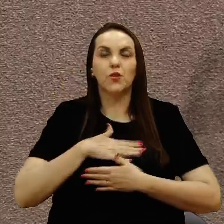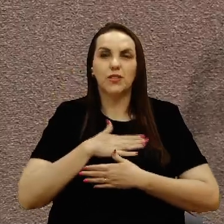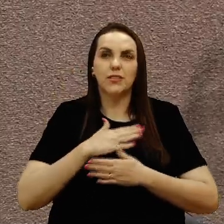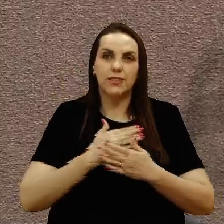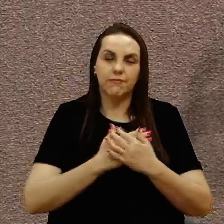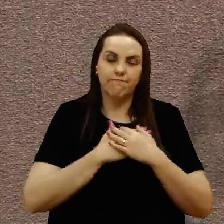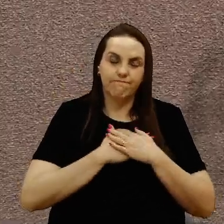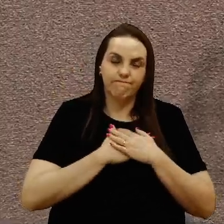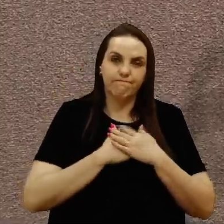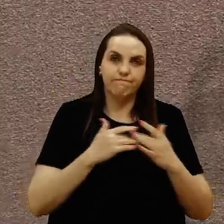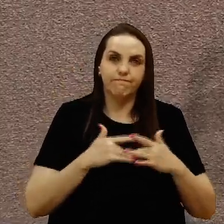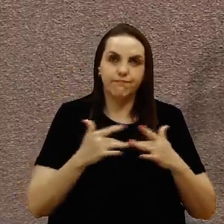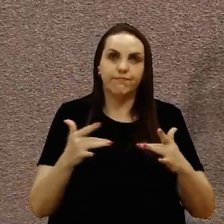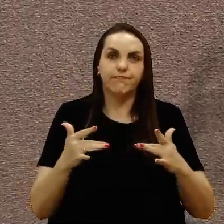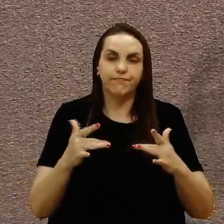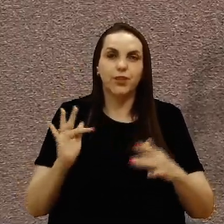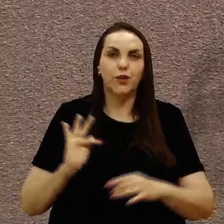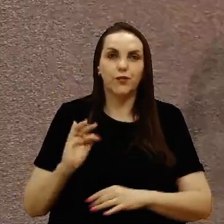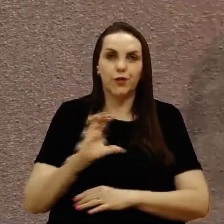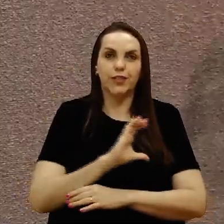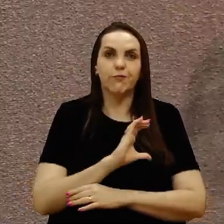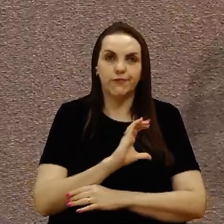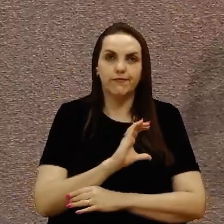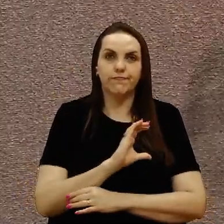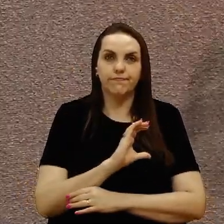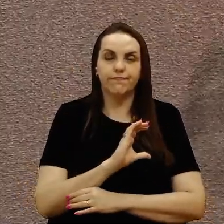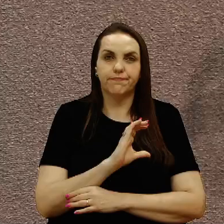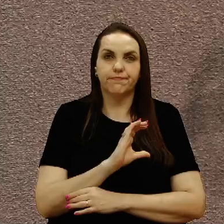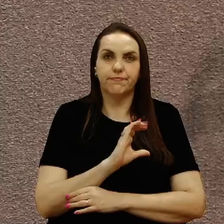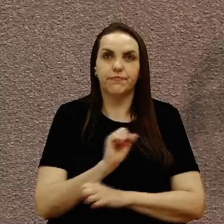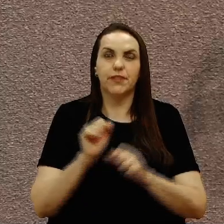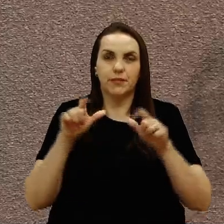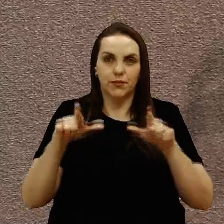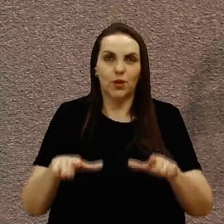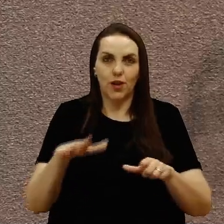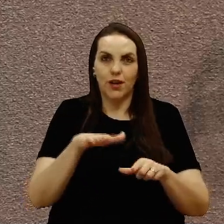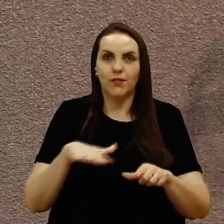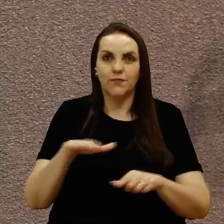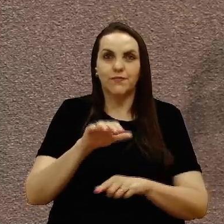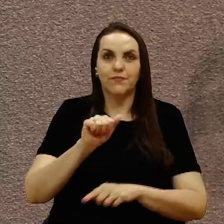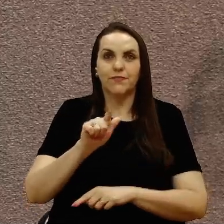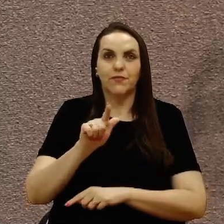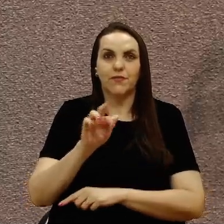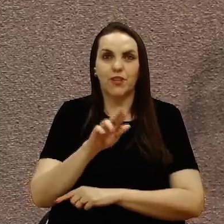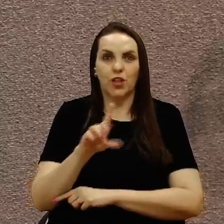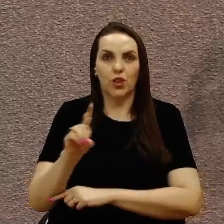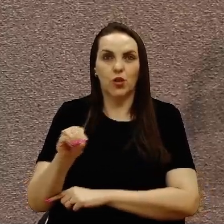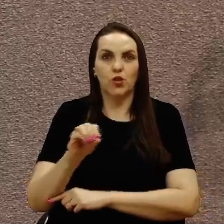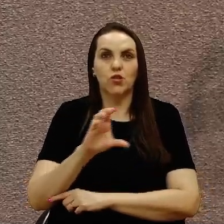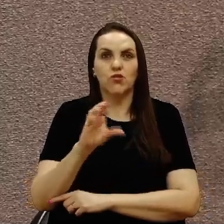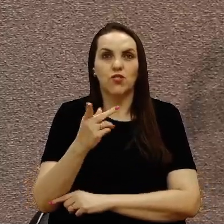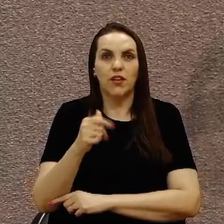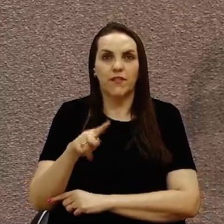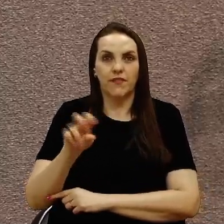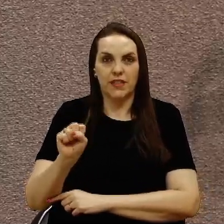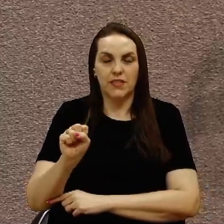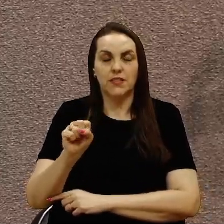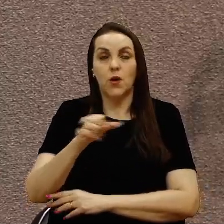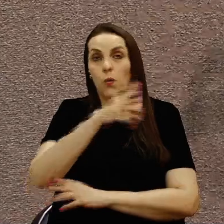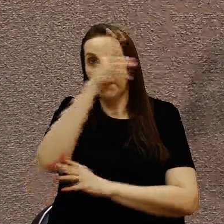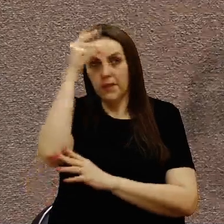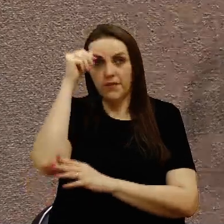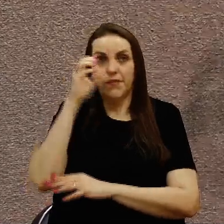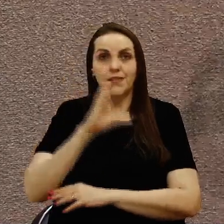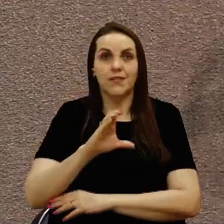com Flores da Cunha, o pessoal de Alfredo Chaves, o nosso prefeito César, que está cuidando muito